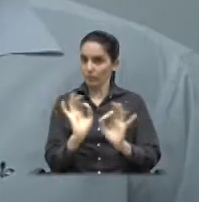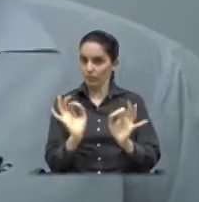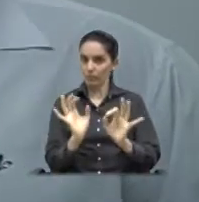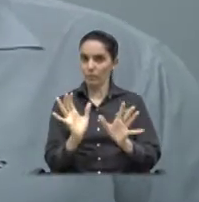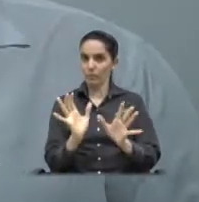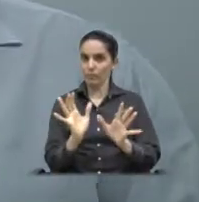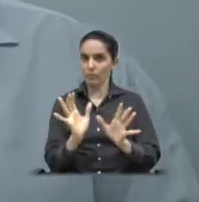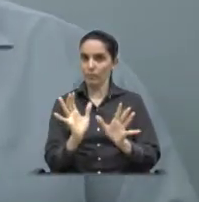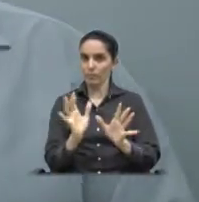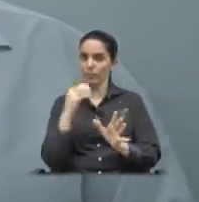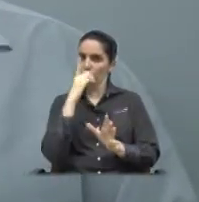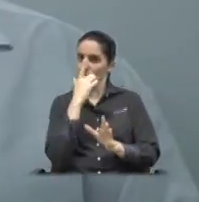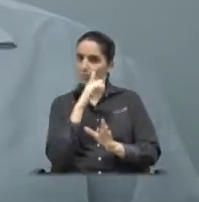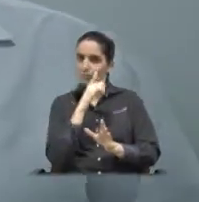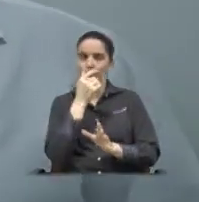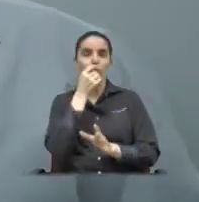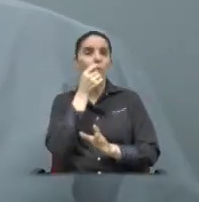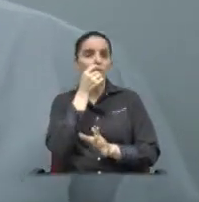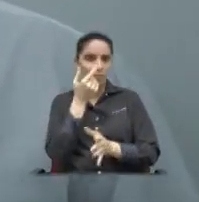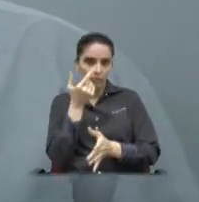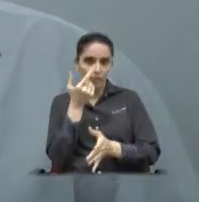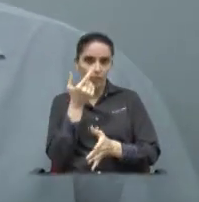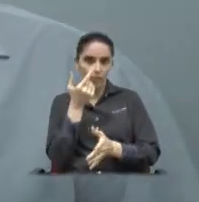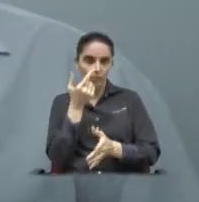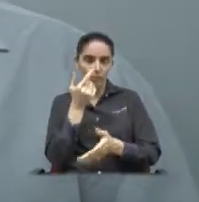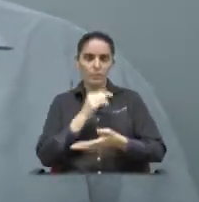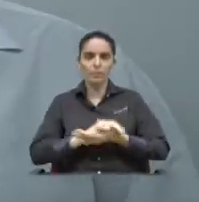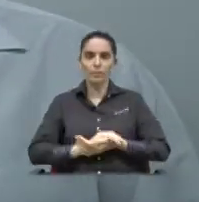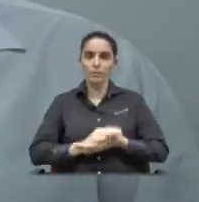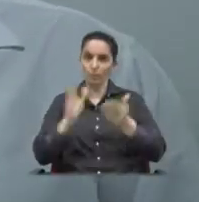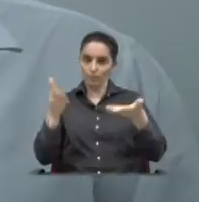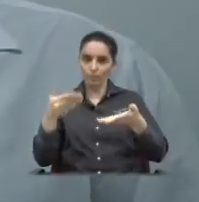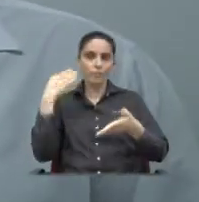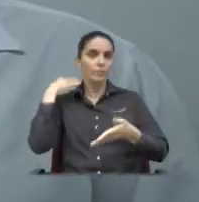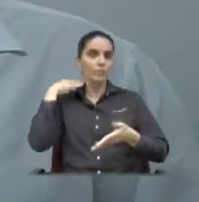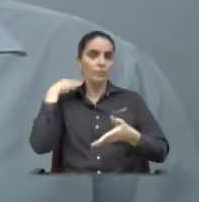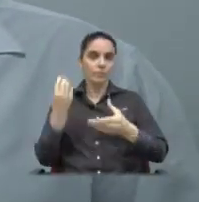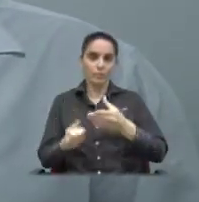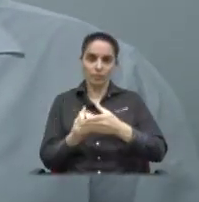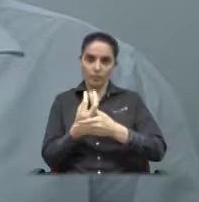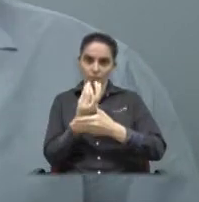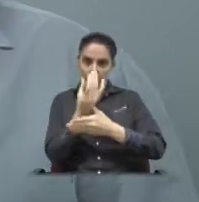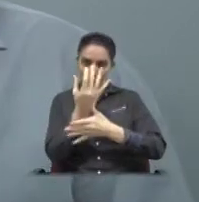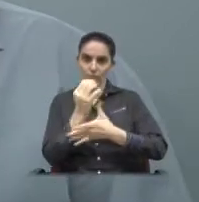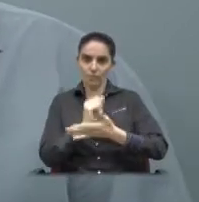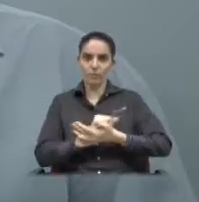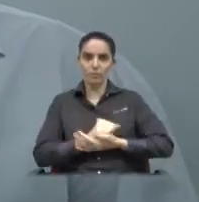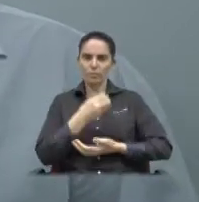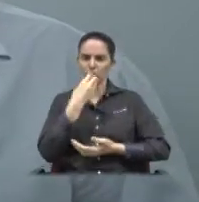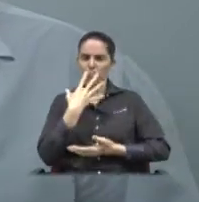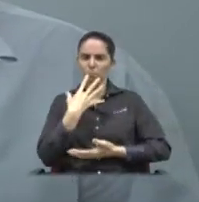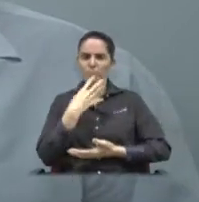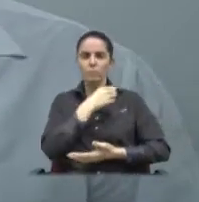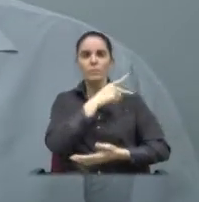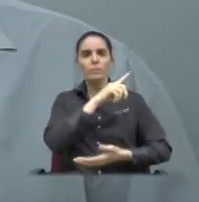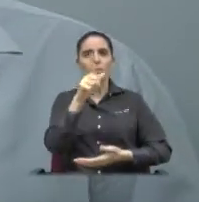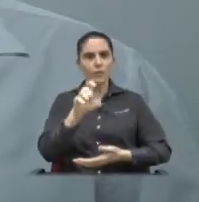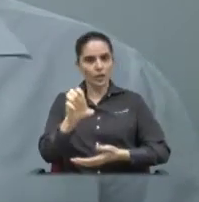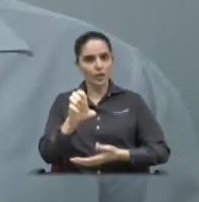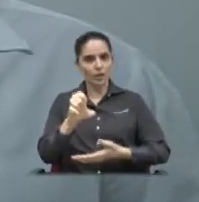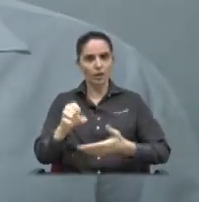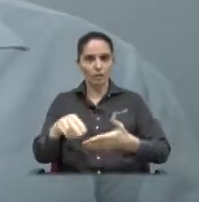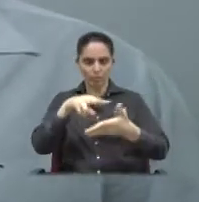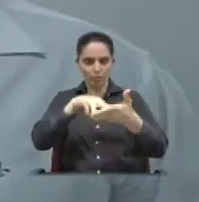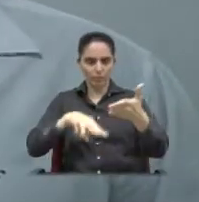Estevão? Então fica aqui a essa nota do Santander. Parabéns por ter lido, vereador presidente José D'Amix. Se foi a